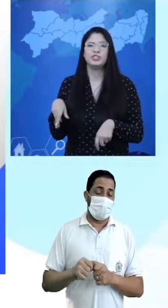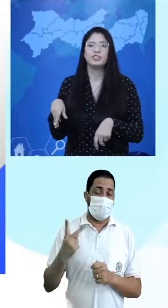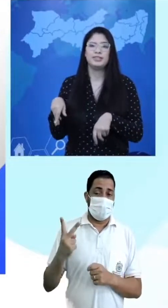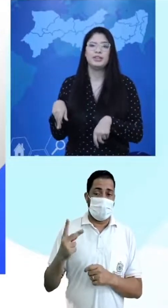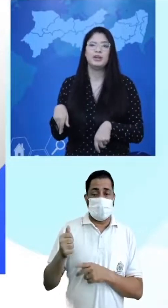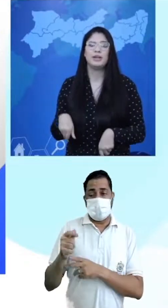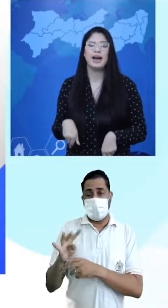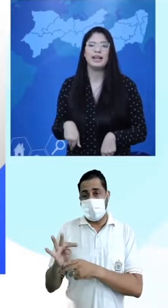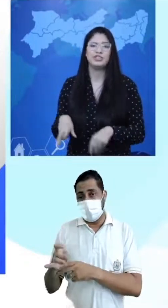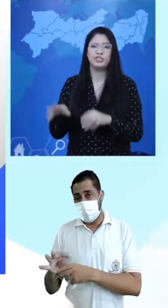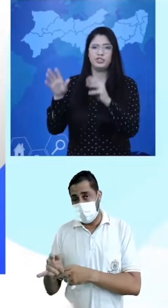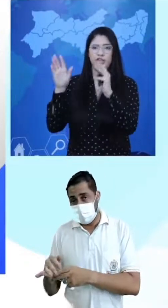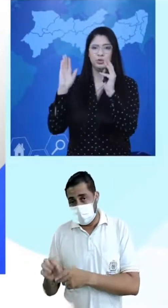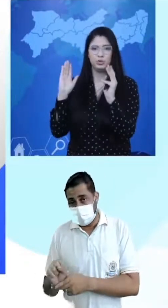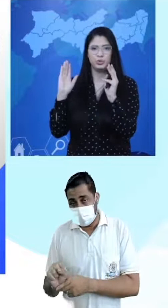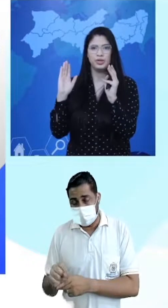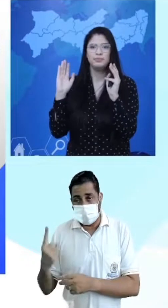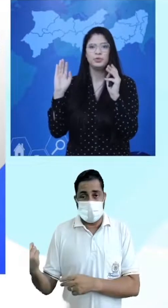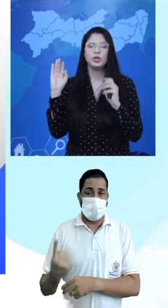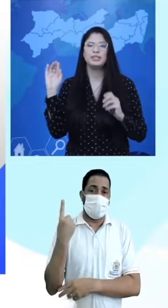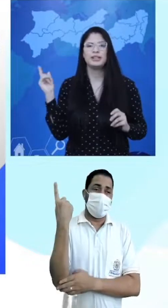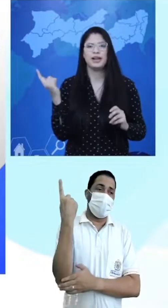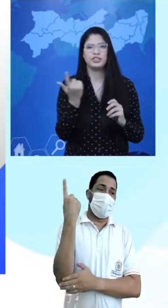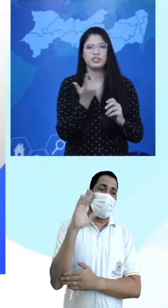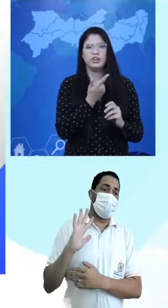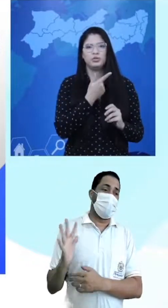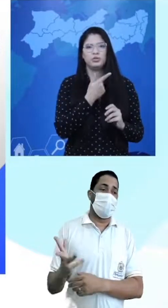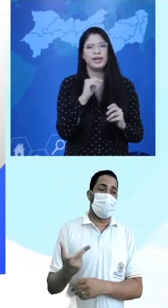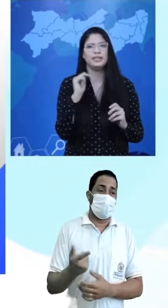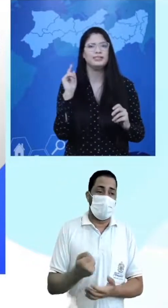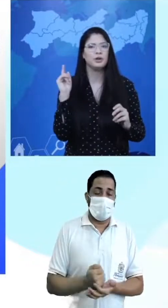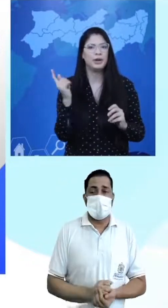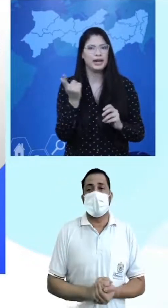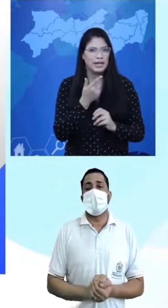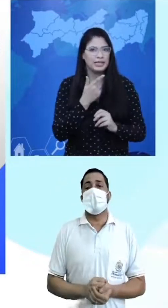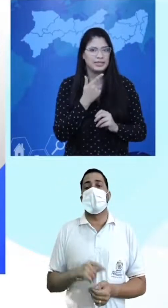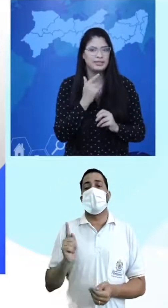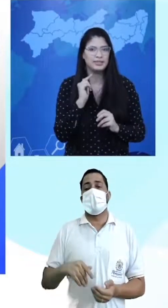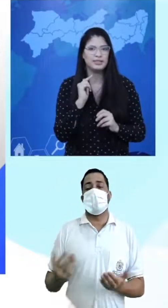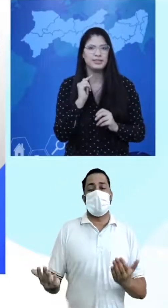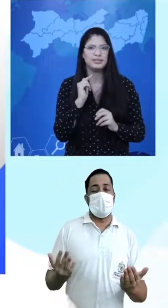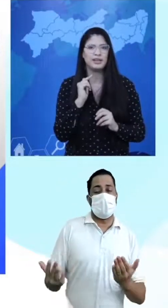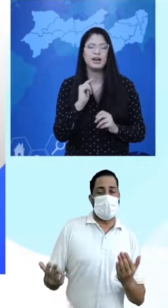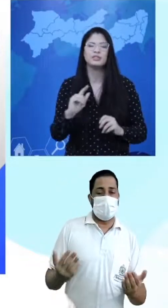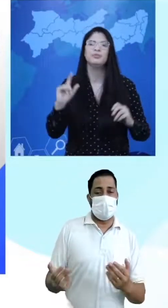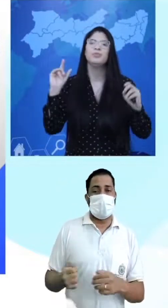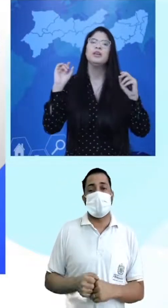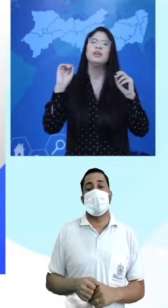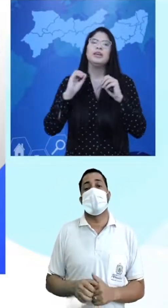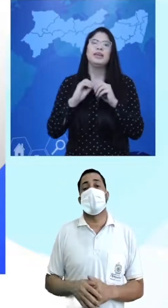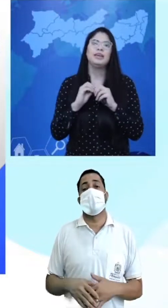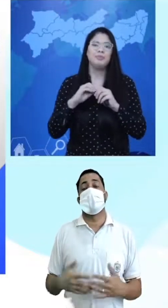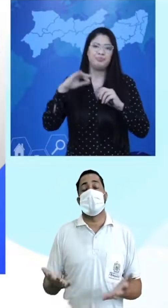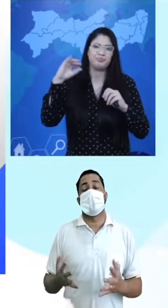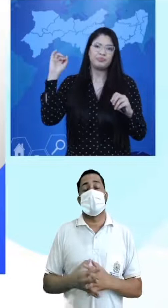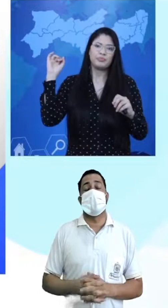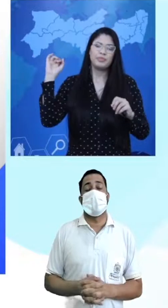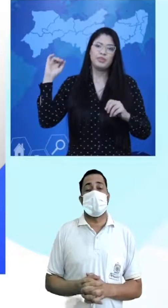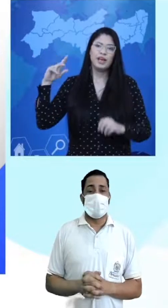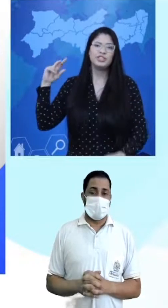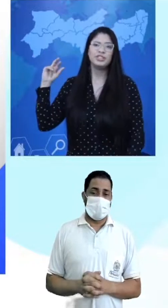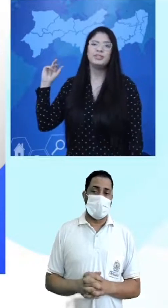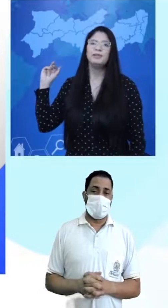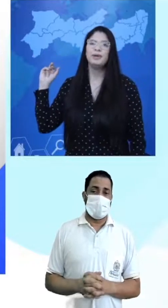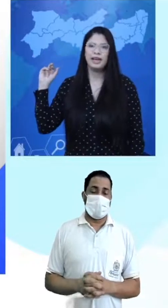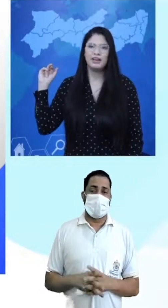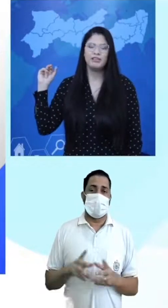arestas que são arestas de altura. Todas as arestas de altura aí são paralelas entre si nesse caso. E a